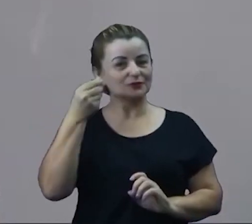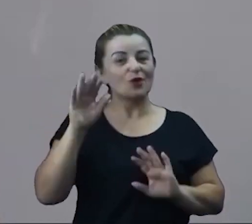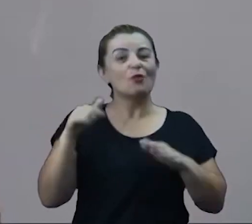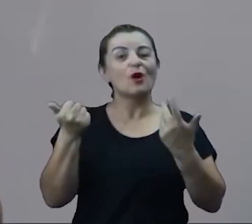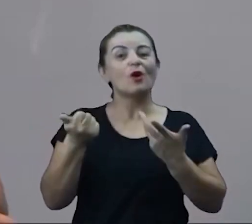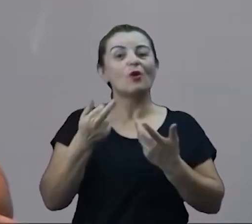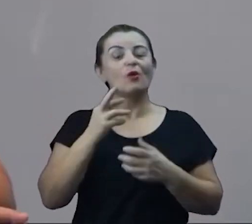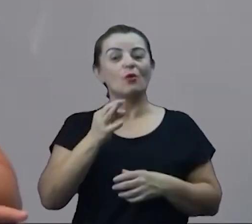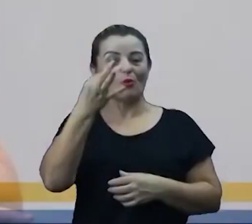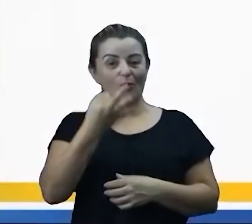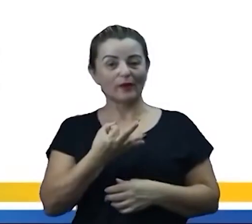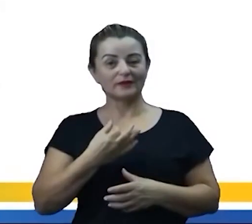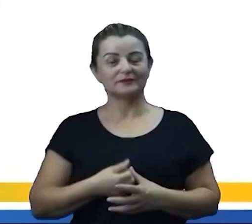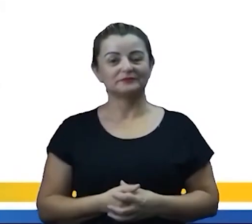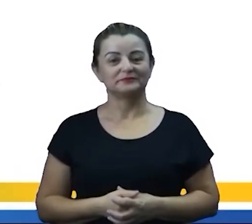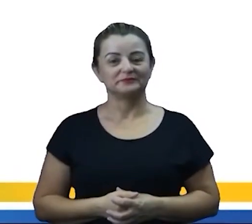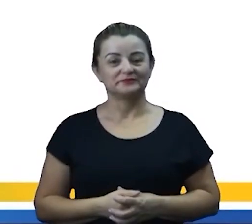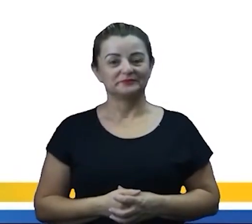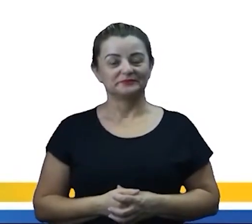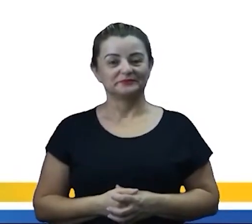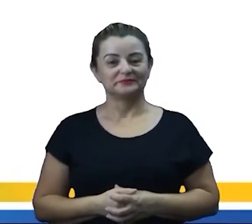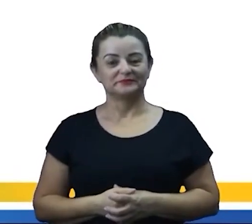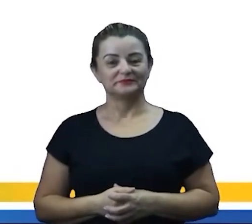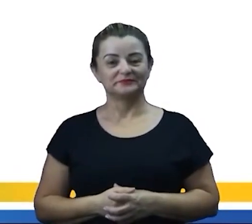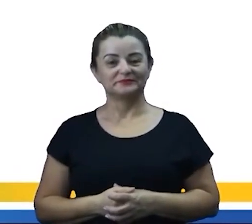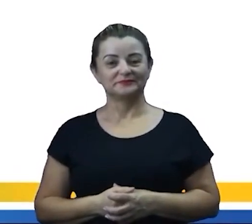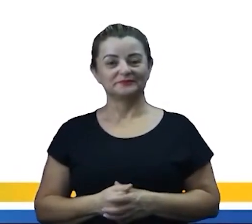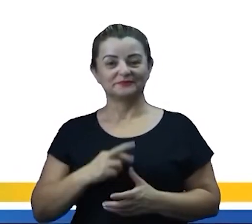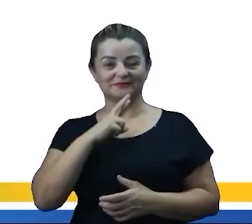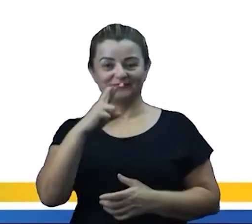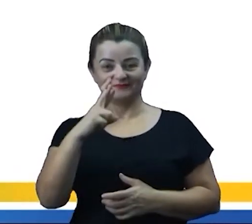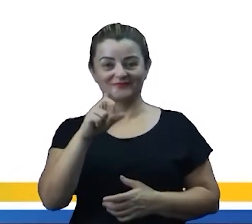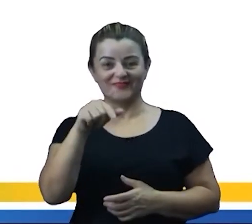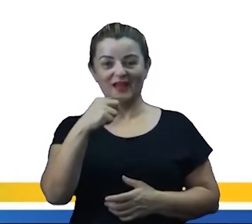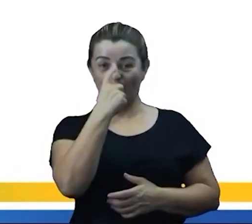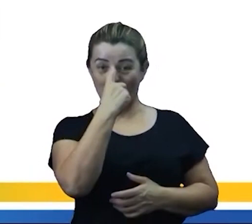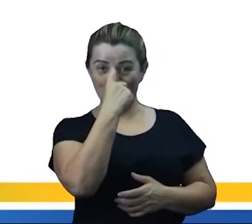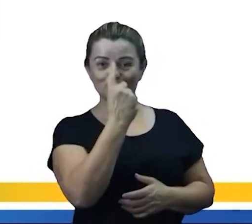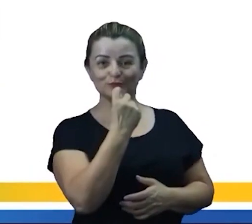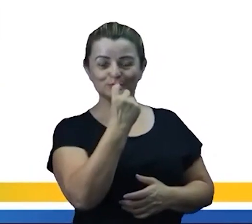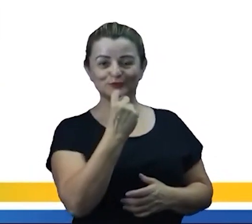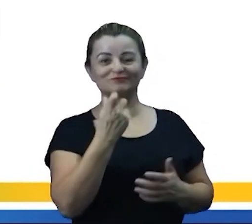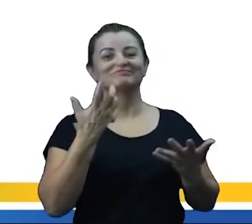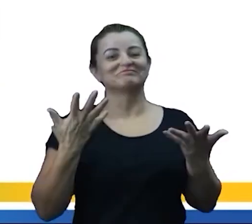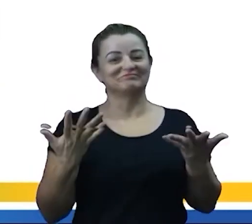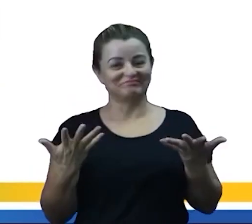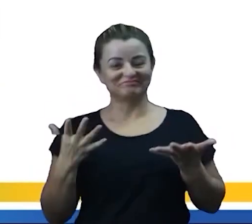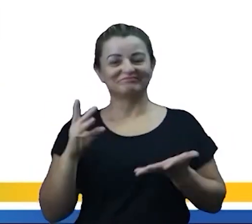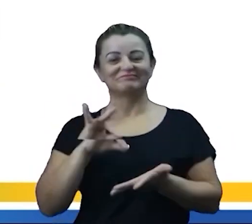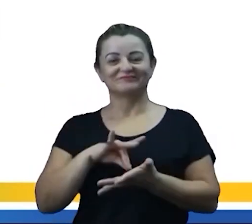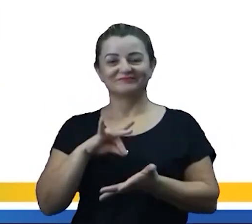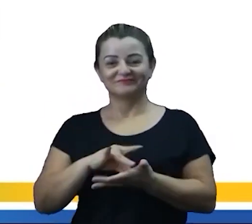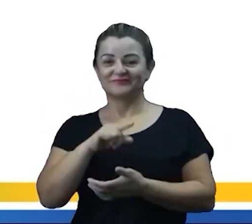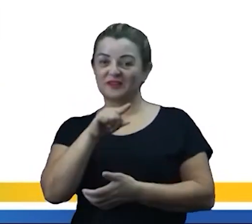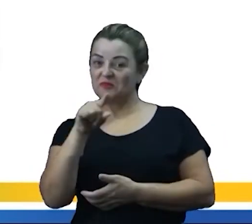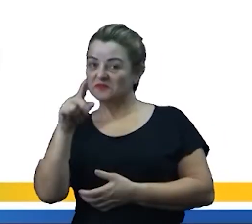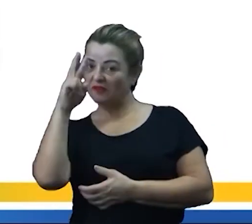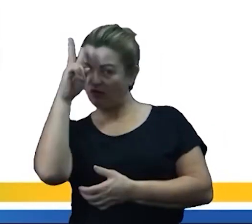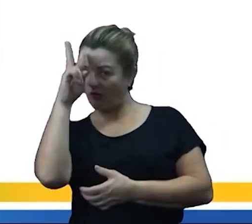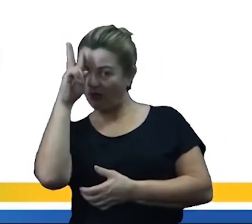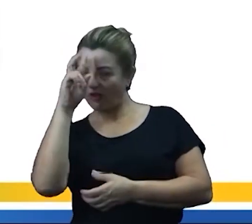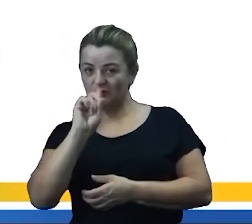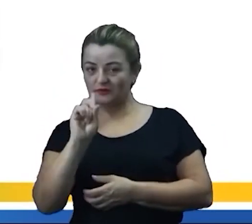correta? Vamos lá? Resposta correta é bruxo. Gente, é isso mesmo. Para você que não